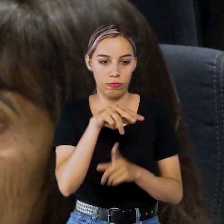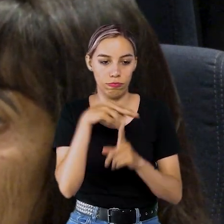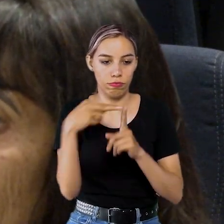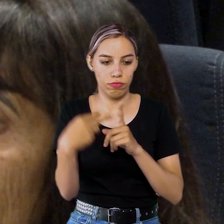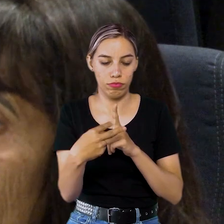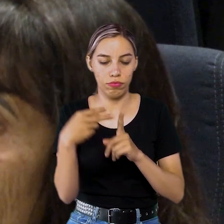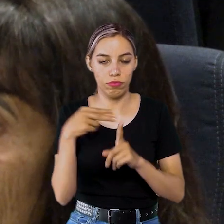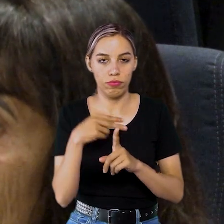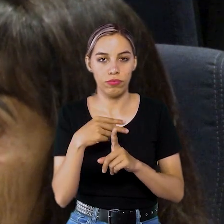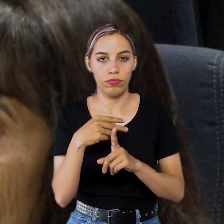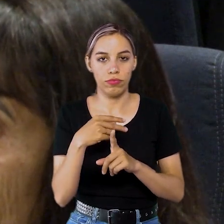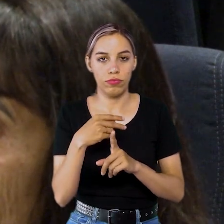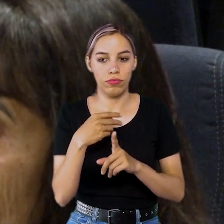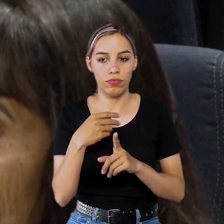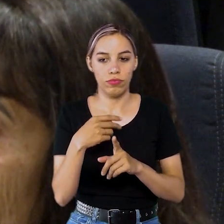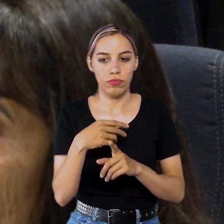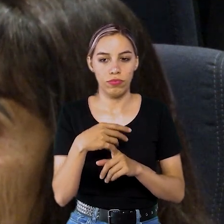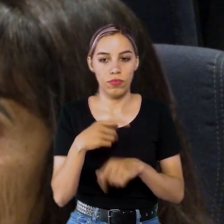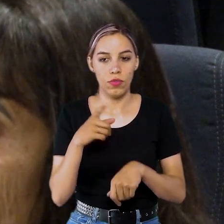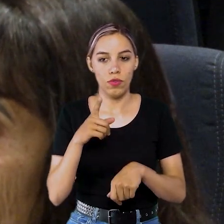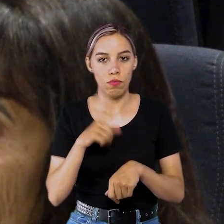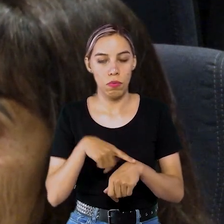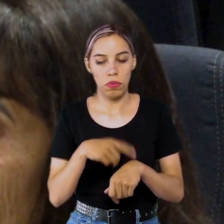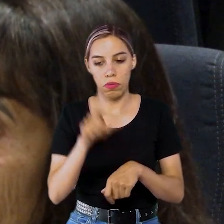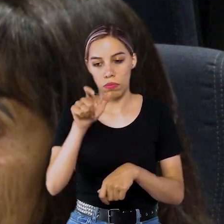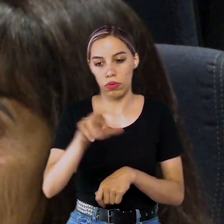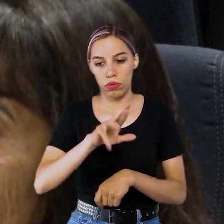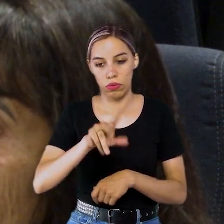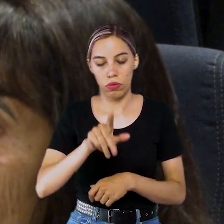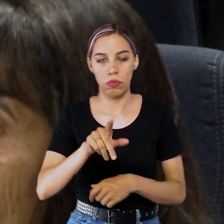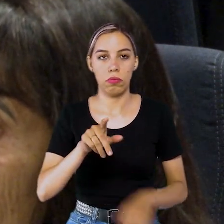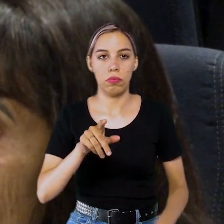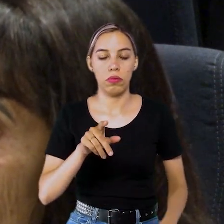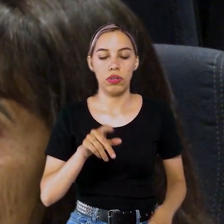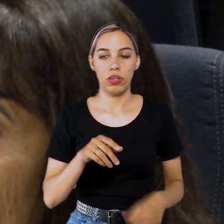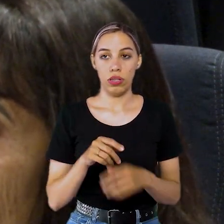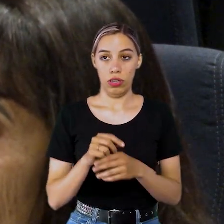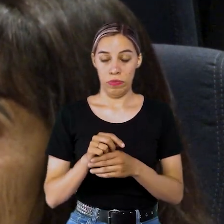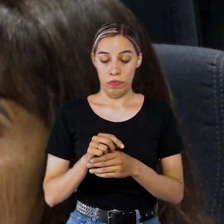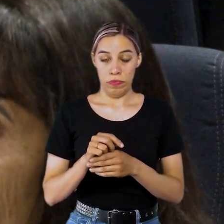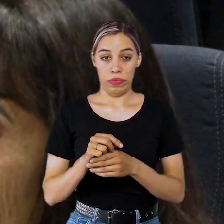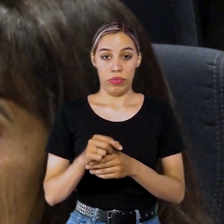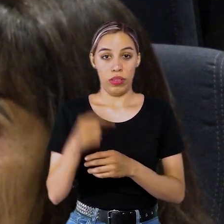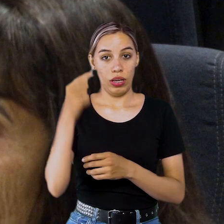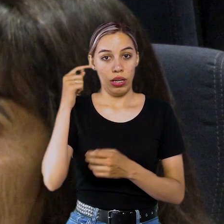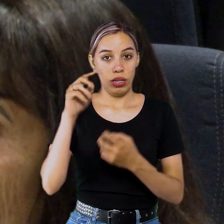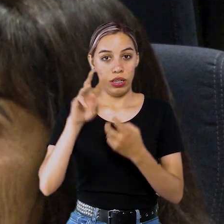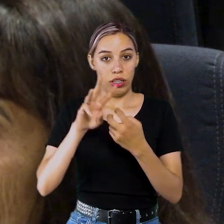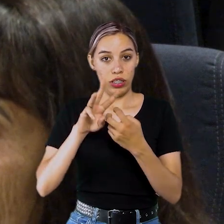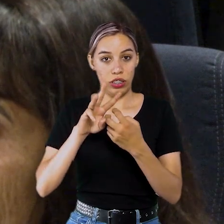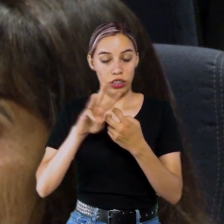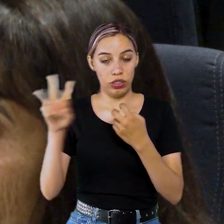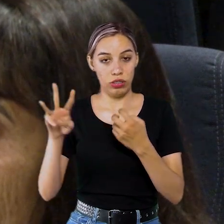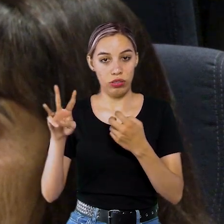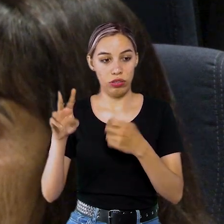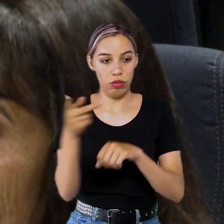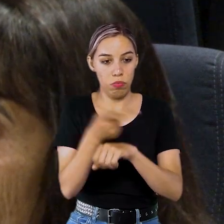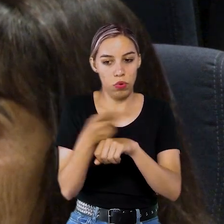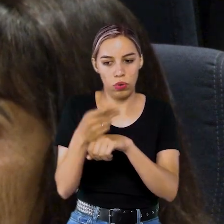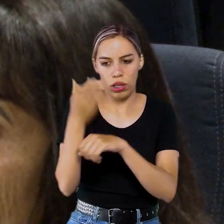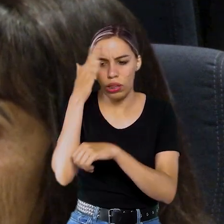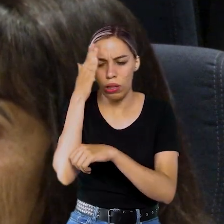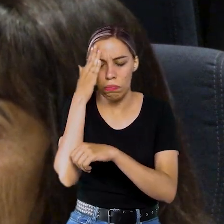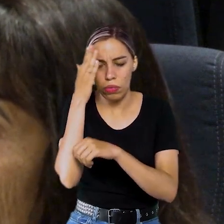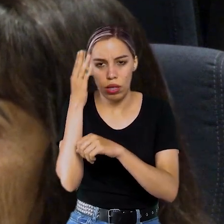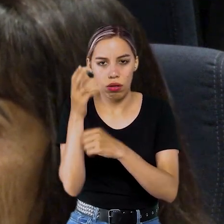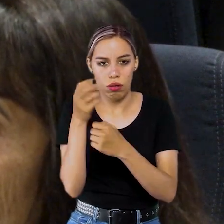esse momento, né, do não indígena buscar essa cura espiritual, emocional, psíquica nas medicinas nativas, e